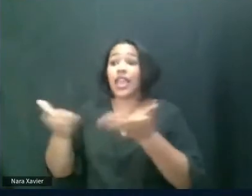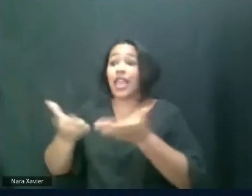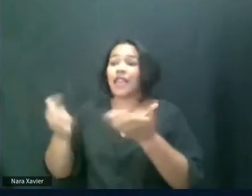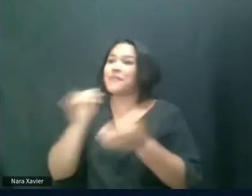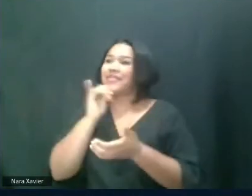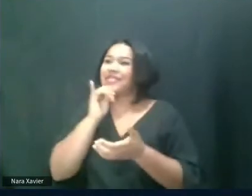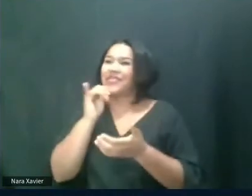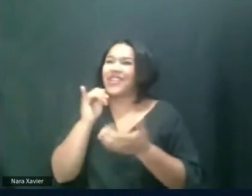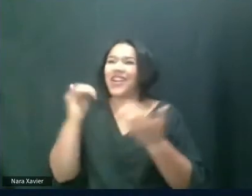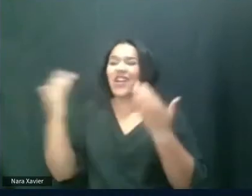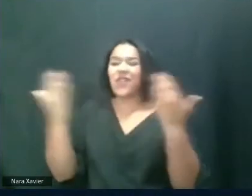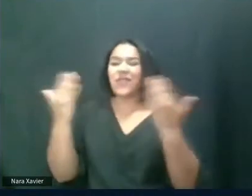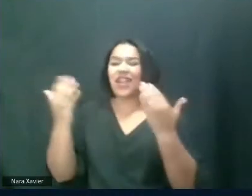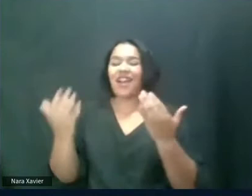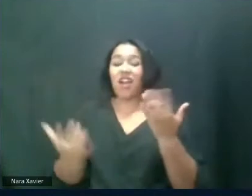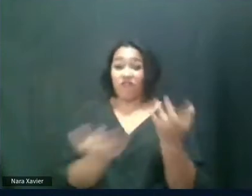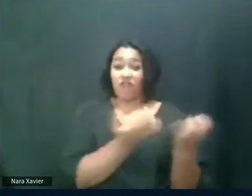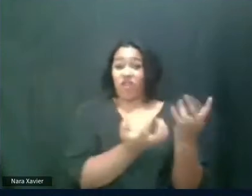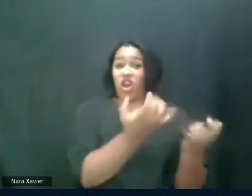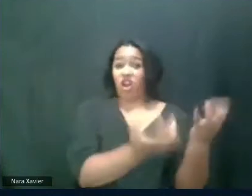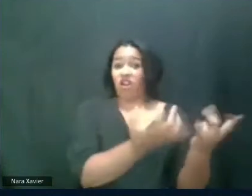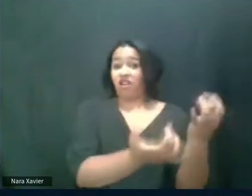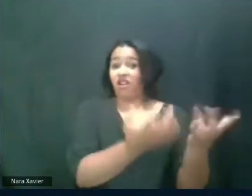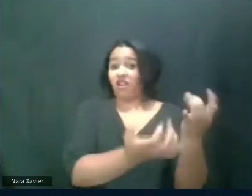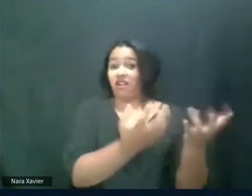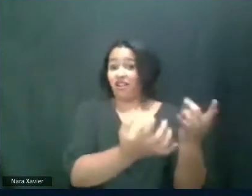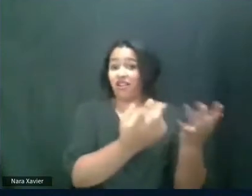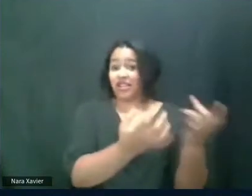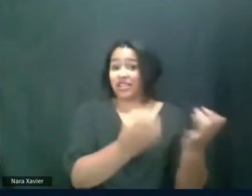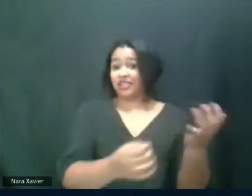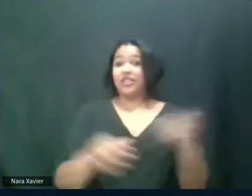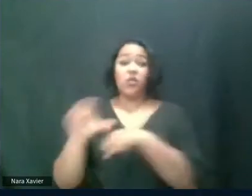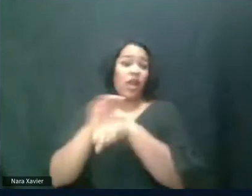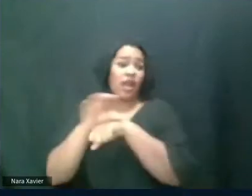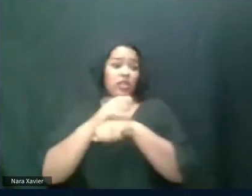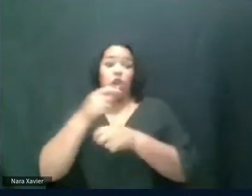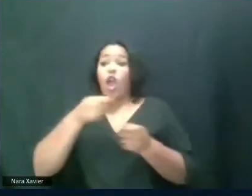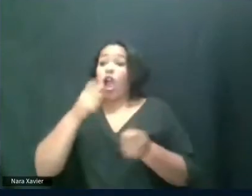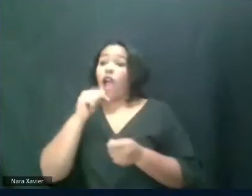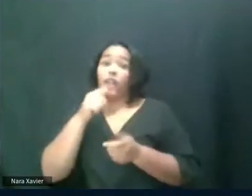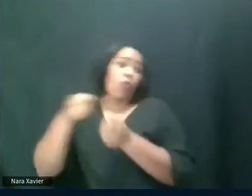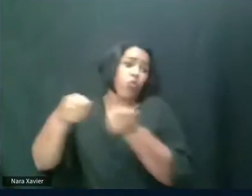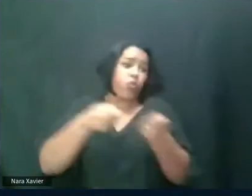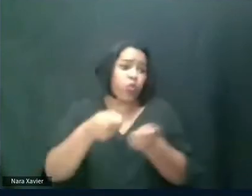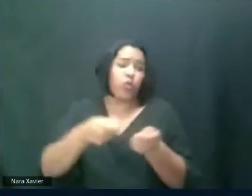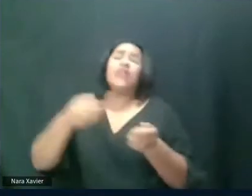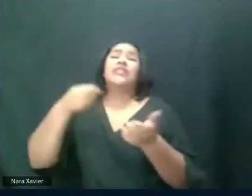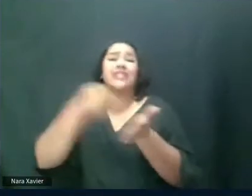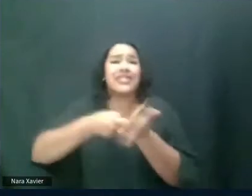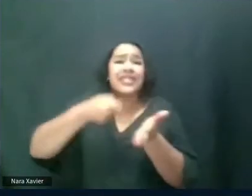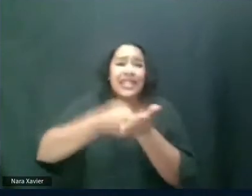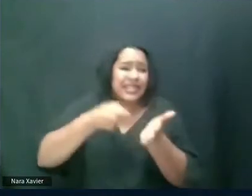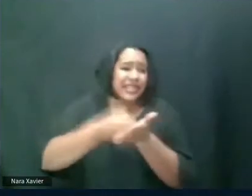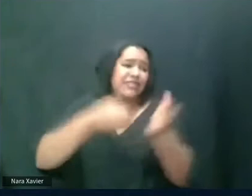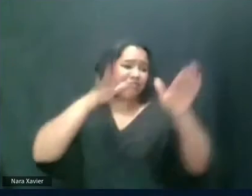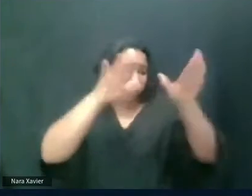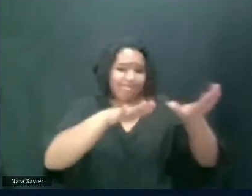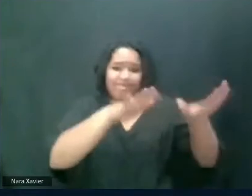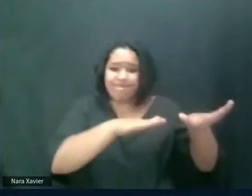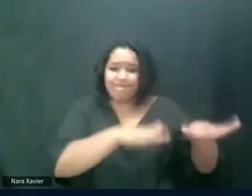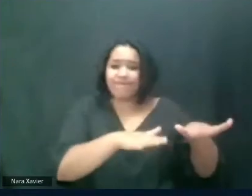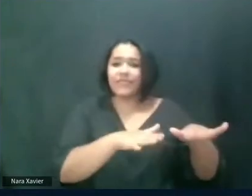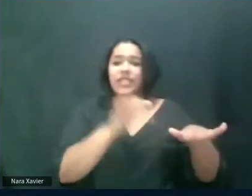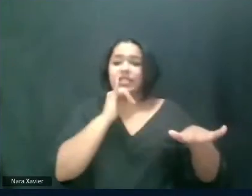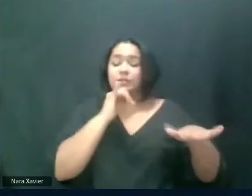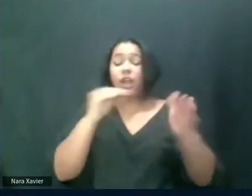incêndio provocado por uma política que não atende à realidade. A falta de estabilidade